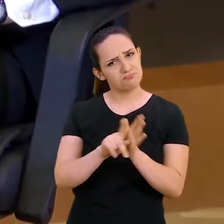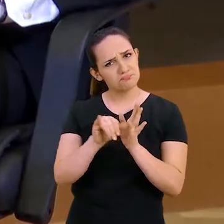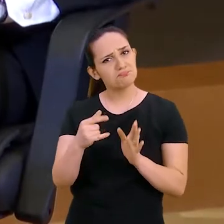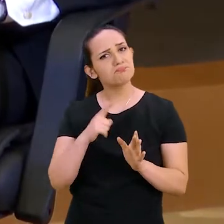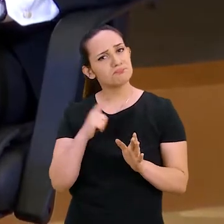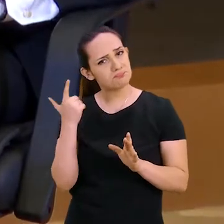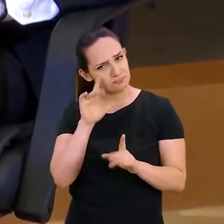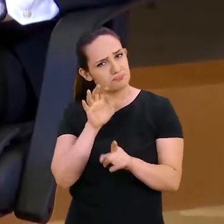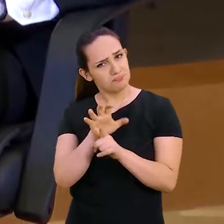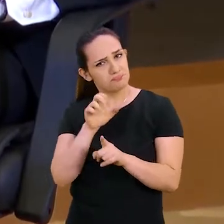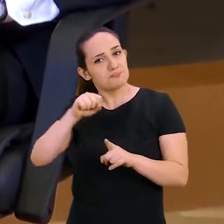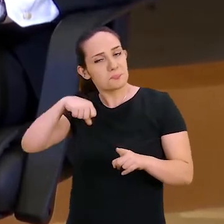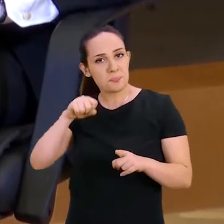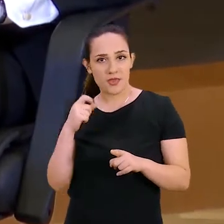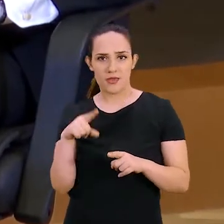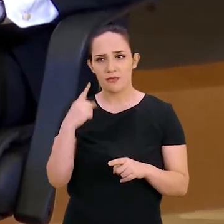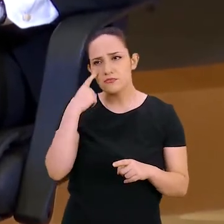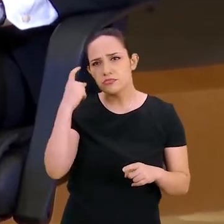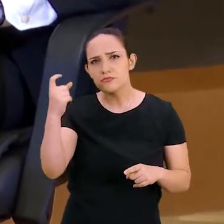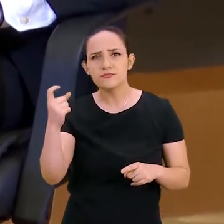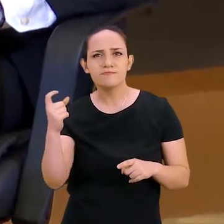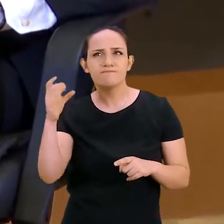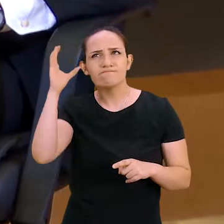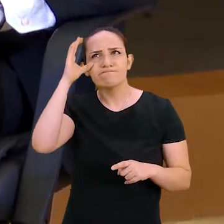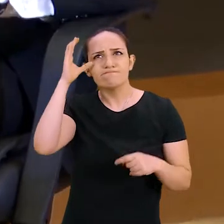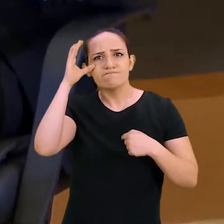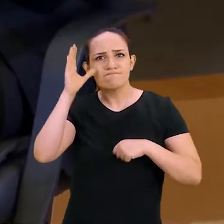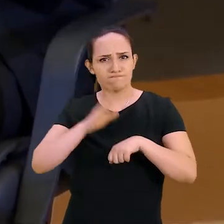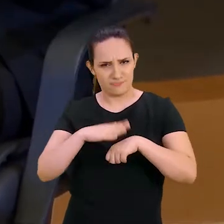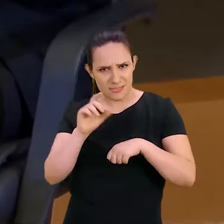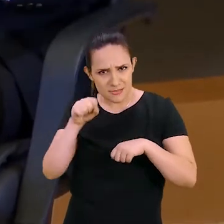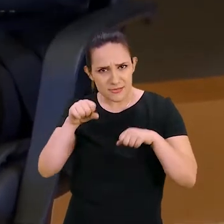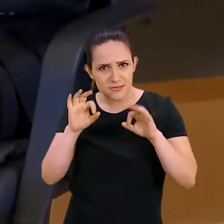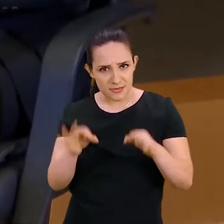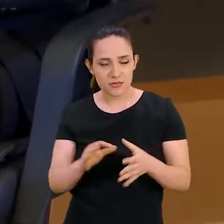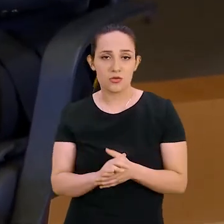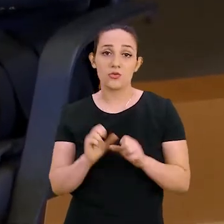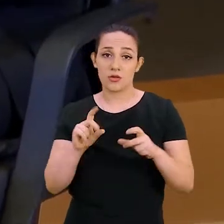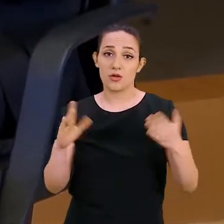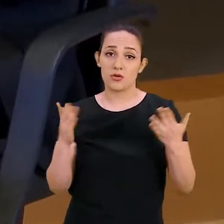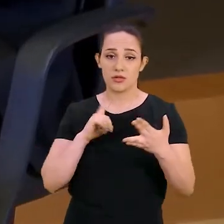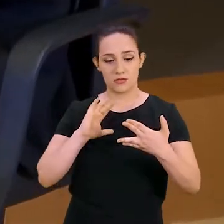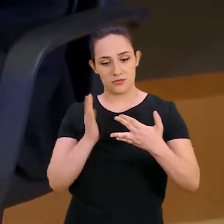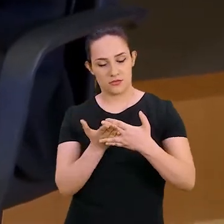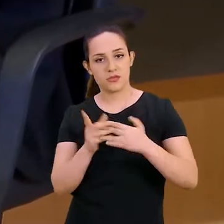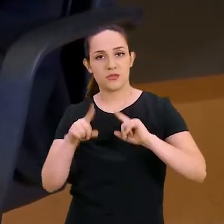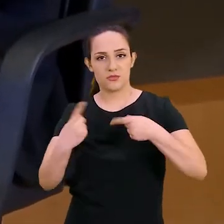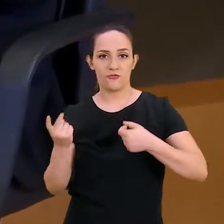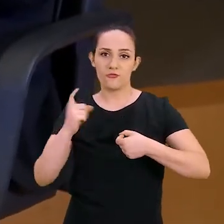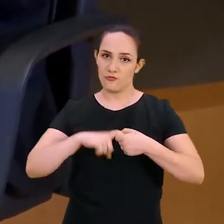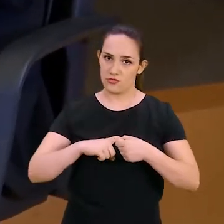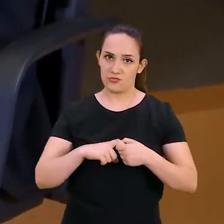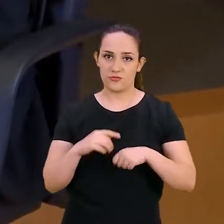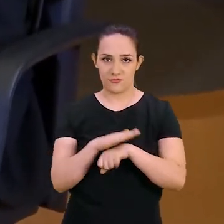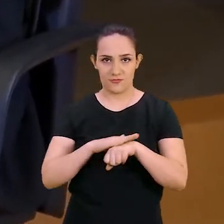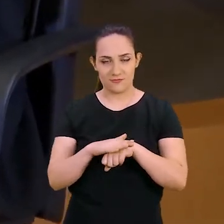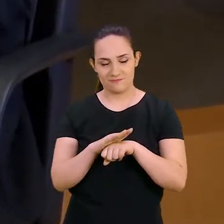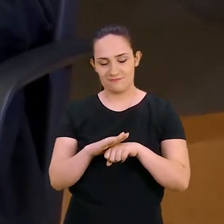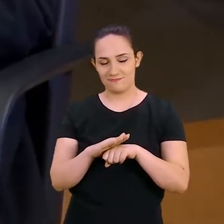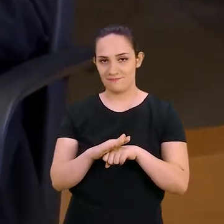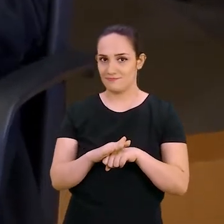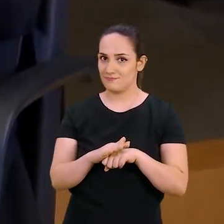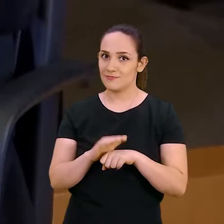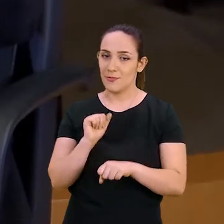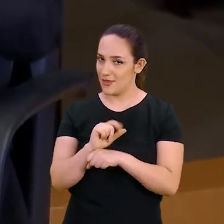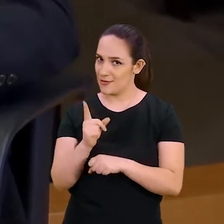projeto tem surtido o efeito necessário e tem despertado essa consciência cidadã nos alunos. Doutora, nós vamos para um breve intervalo e já voltamos à